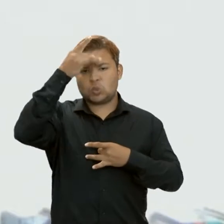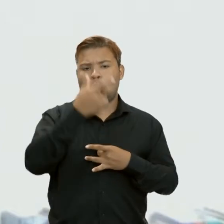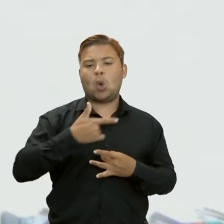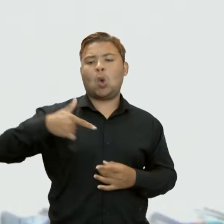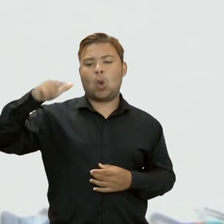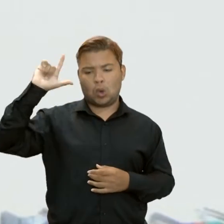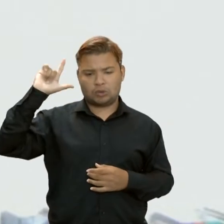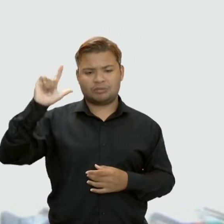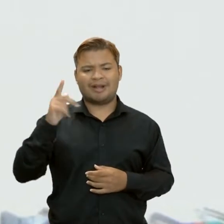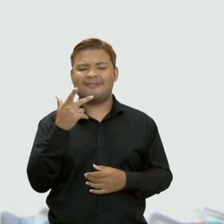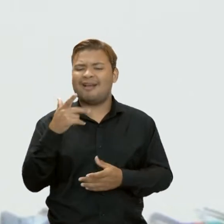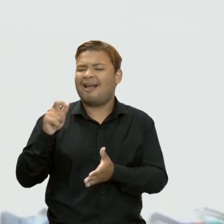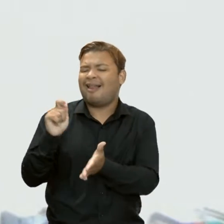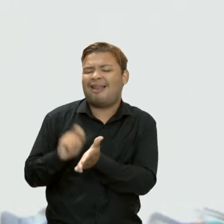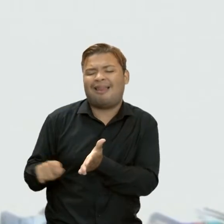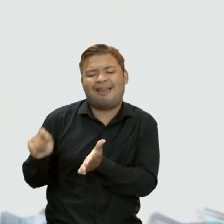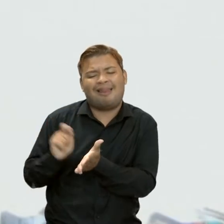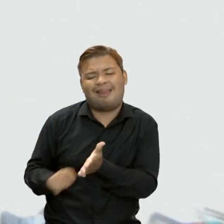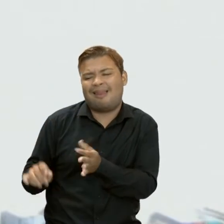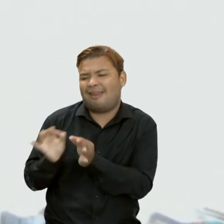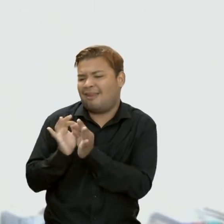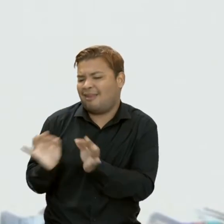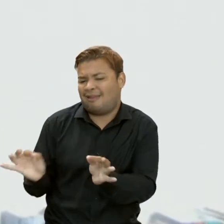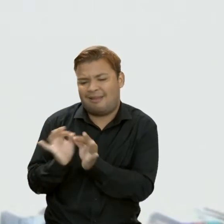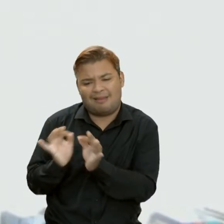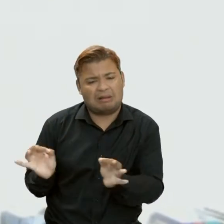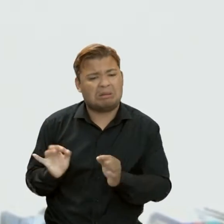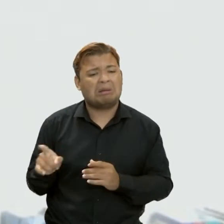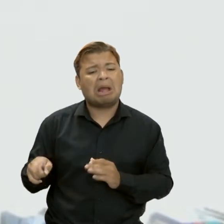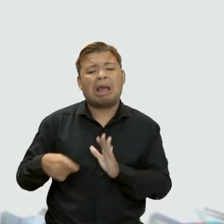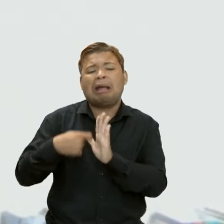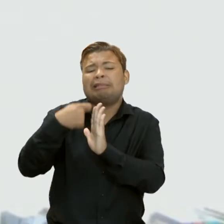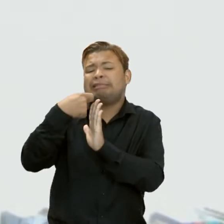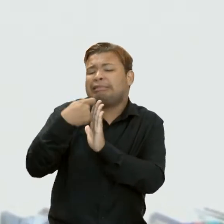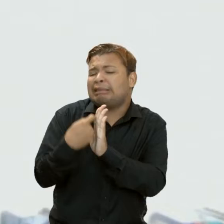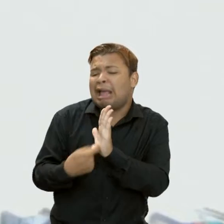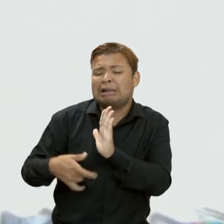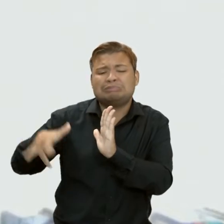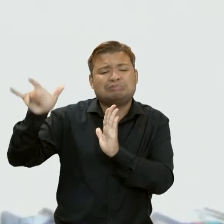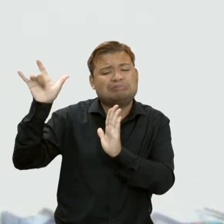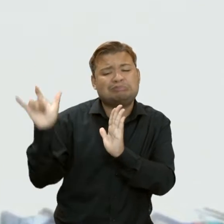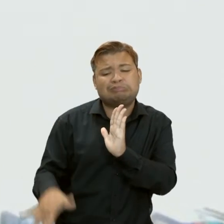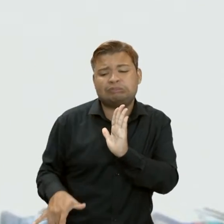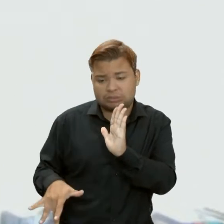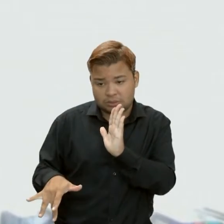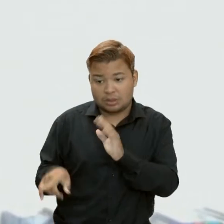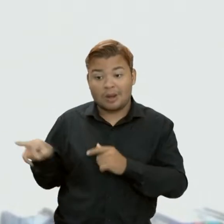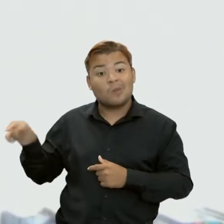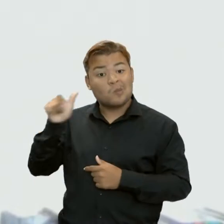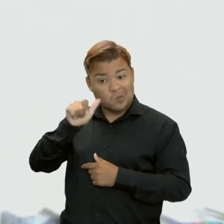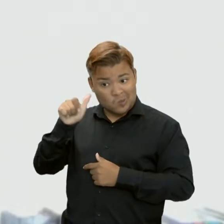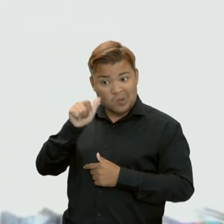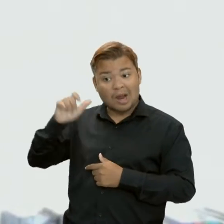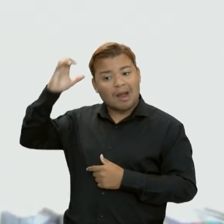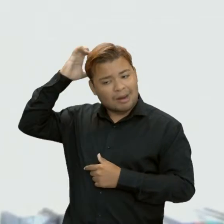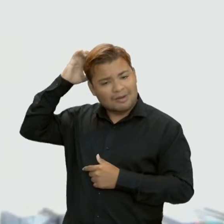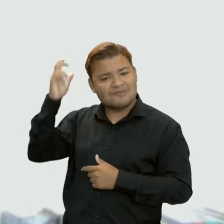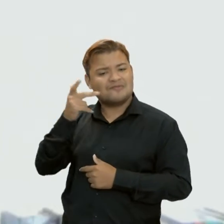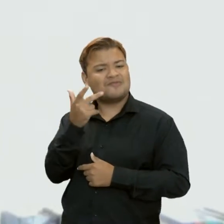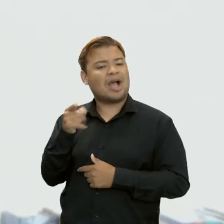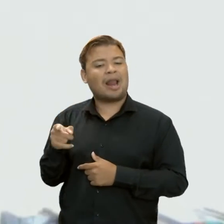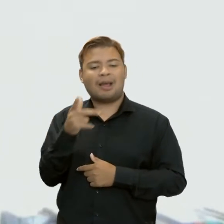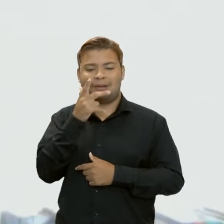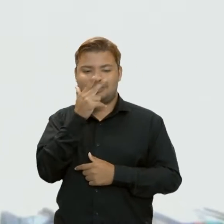eram escritinhos, eram textos que não eram importantes. Ela dá essa falsa ideia de